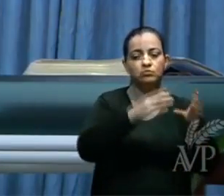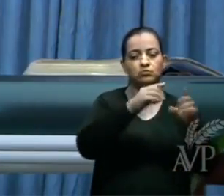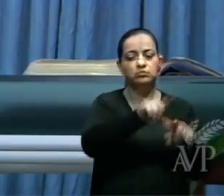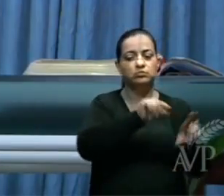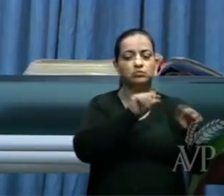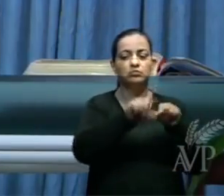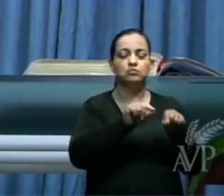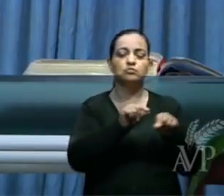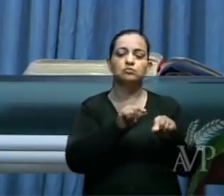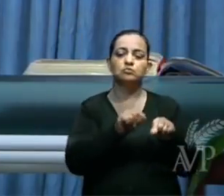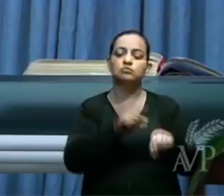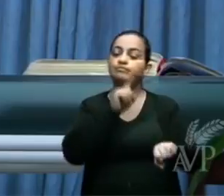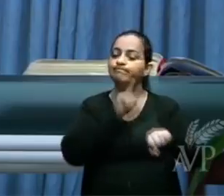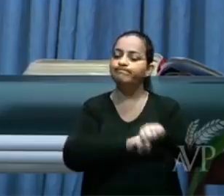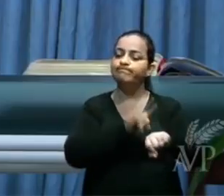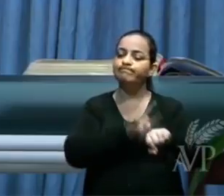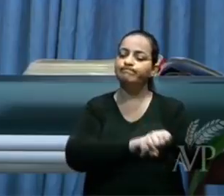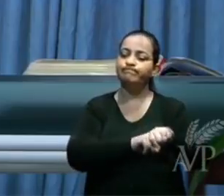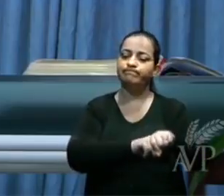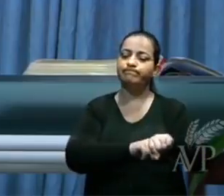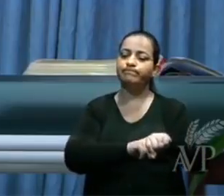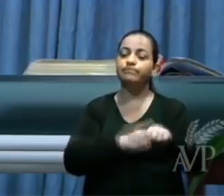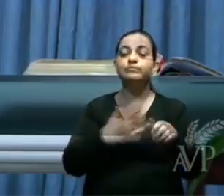chegou o tempo